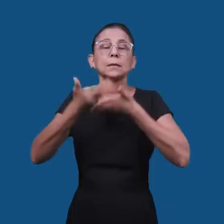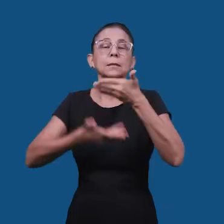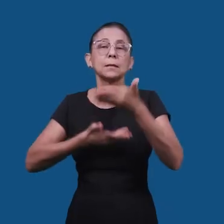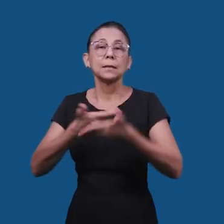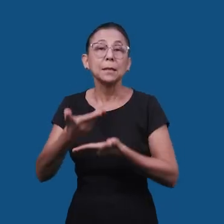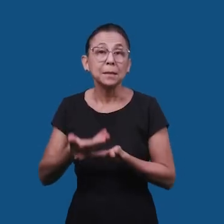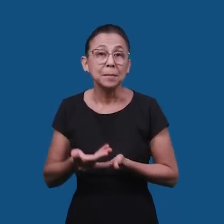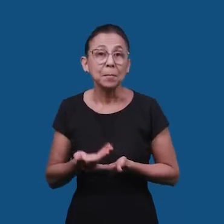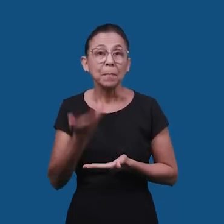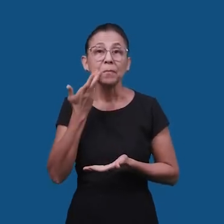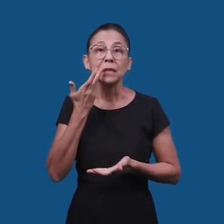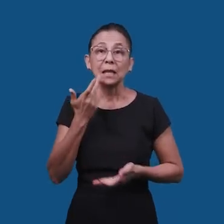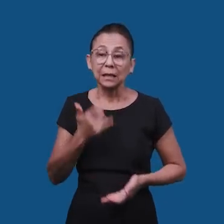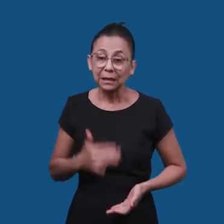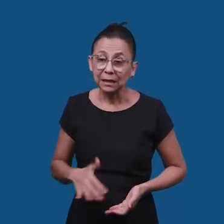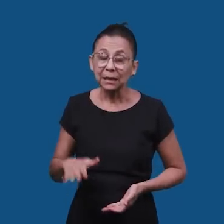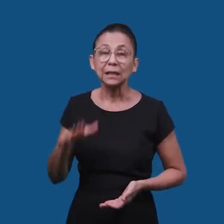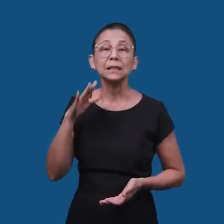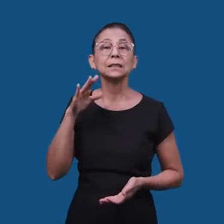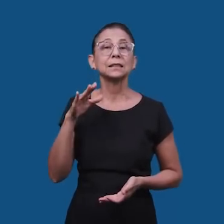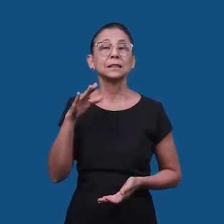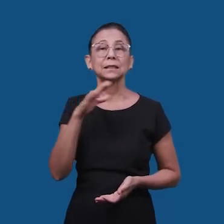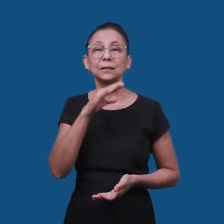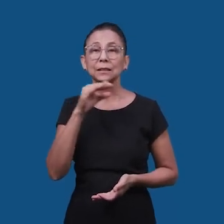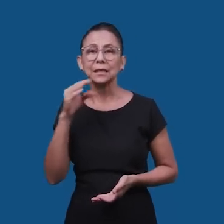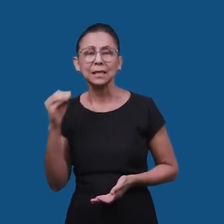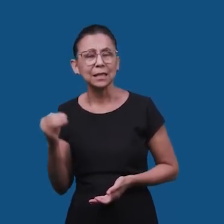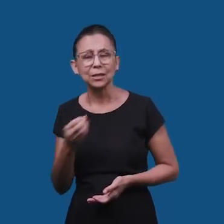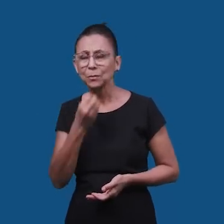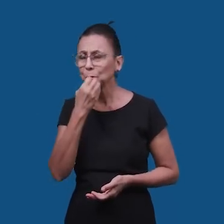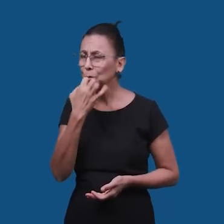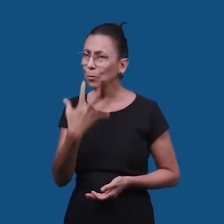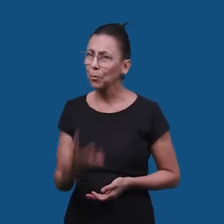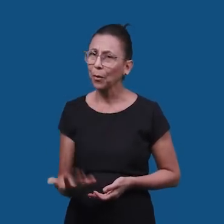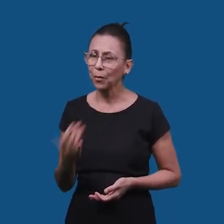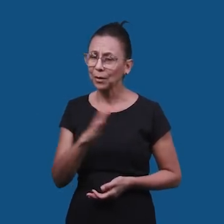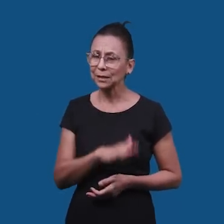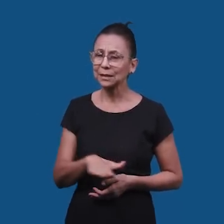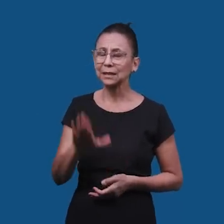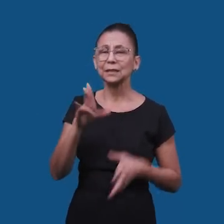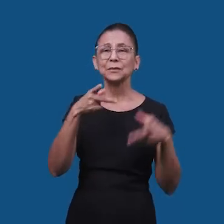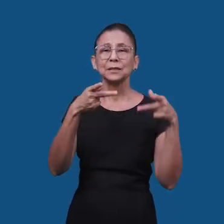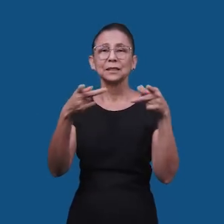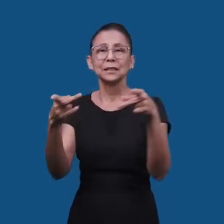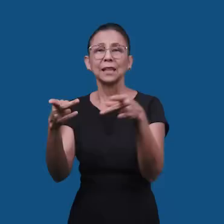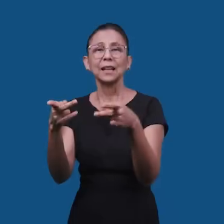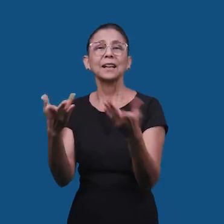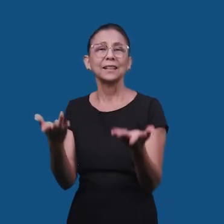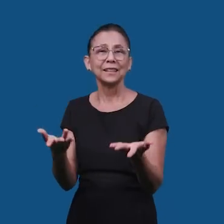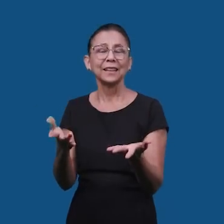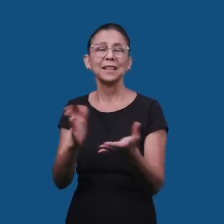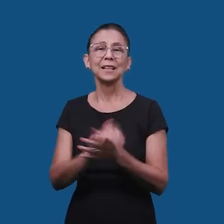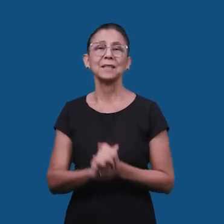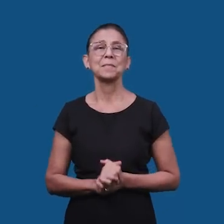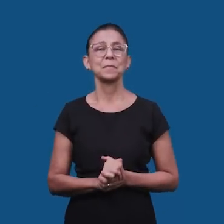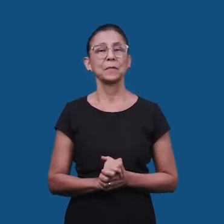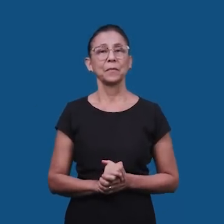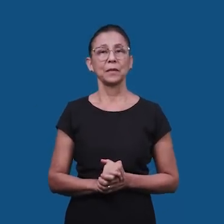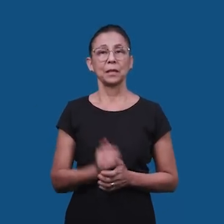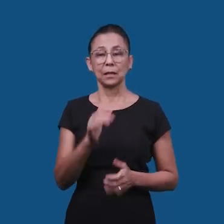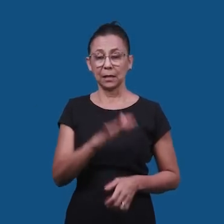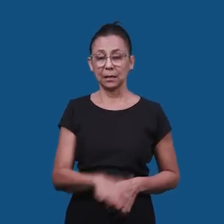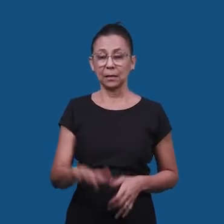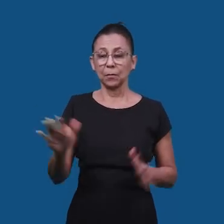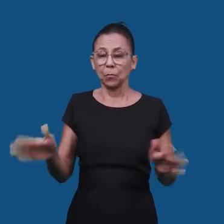assistência, crianças, a integração de crianças e idosos, ela é muito saudável para todas as partes, motivando ali,